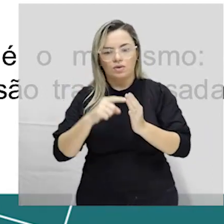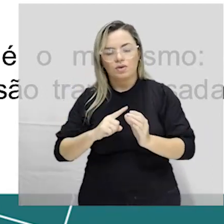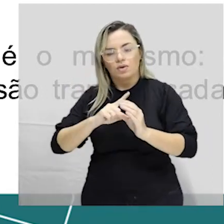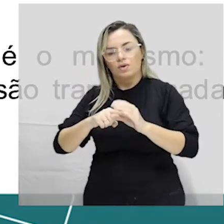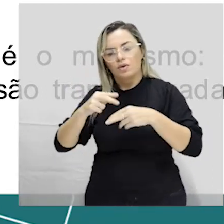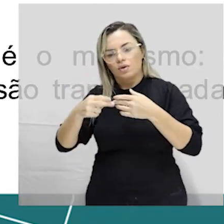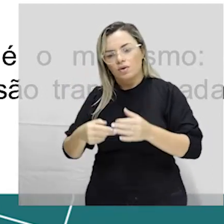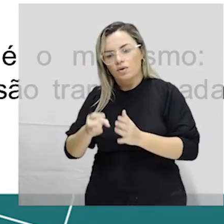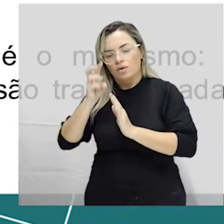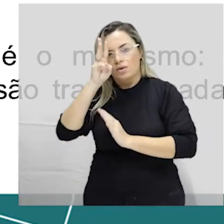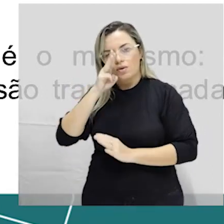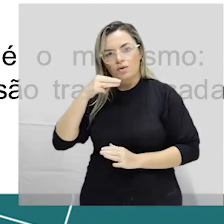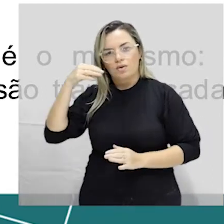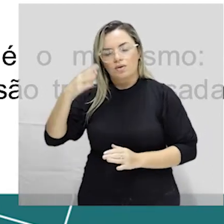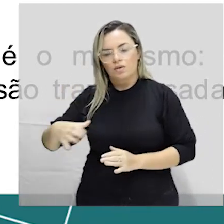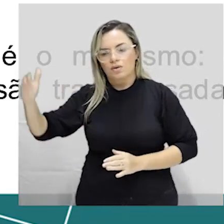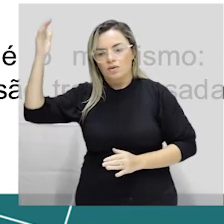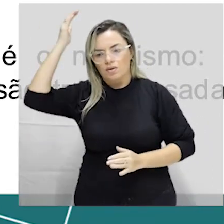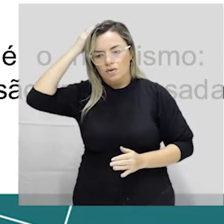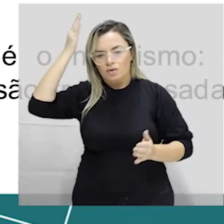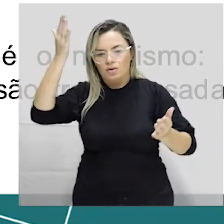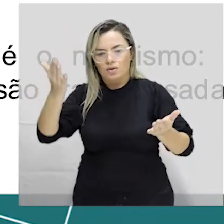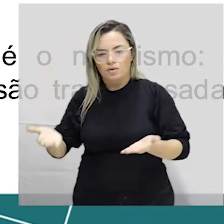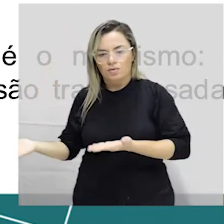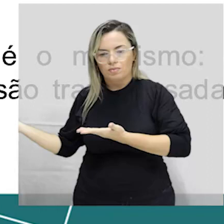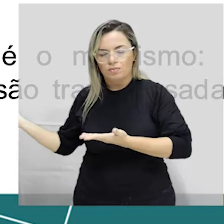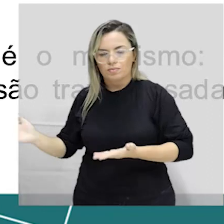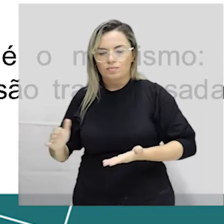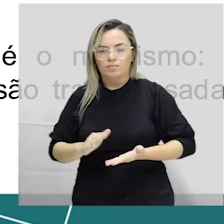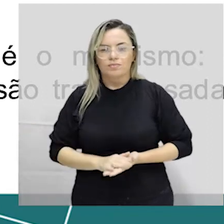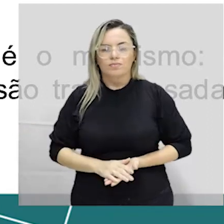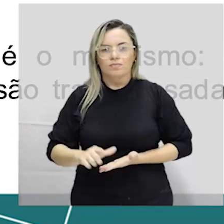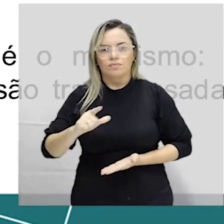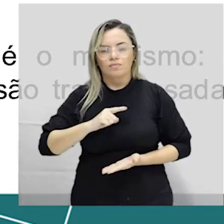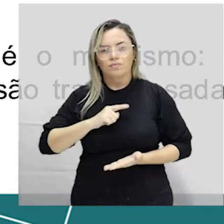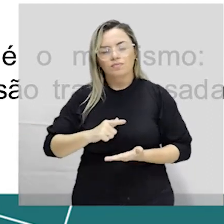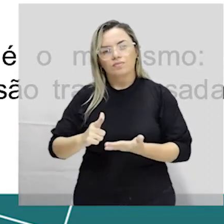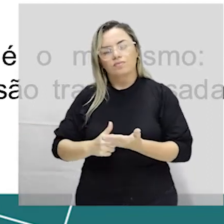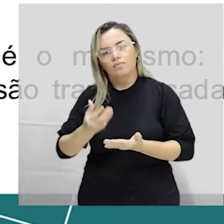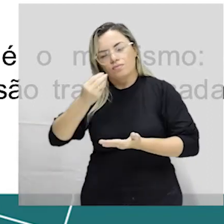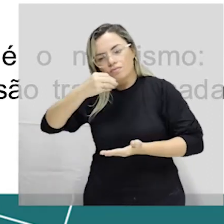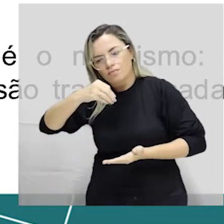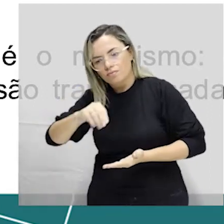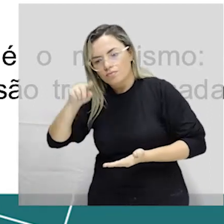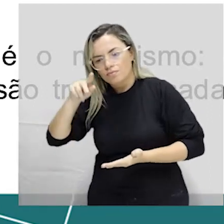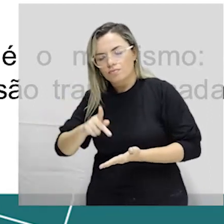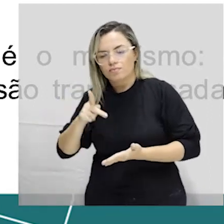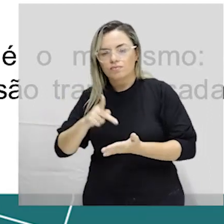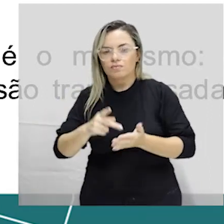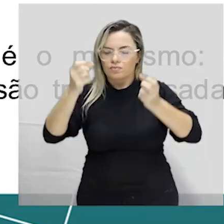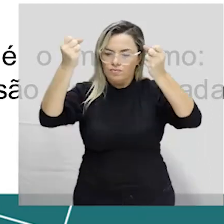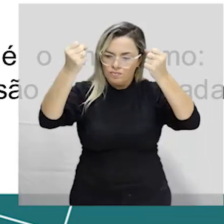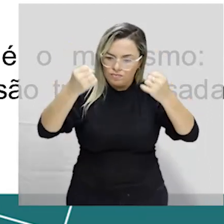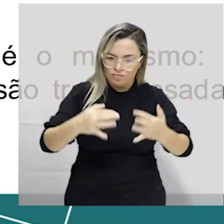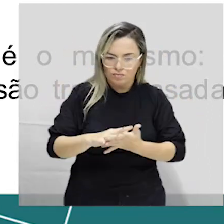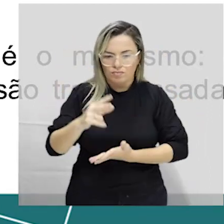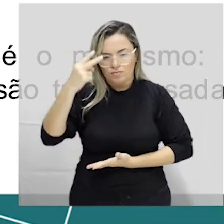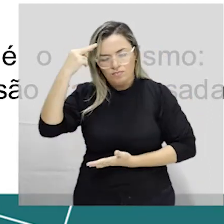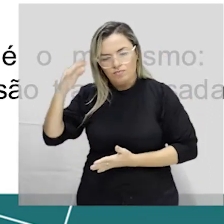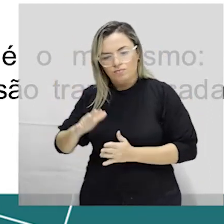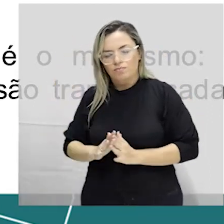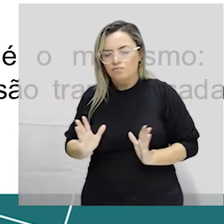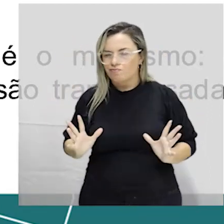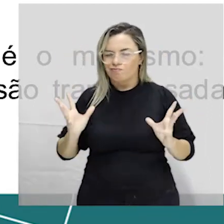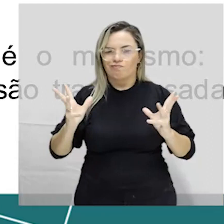ou simplesmente Manifesto Comunista. Nele, Marx e Engels afirmam que a história de todas